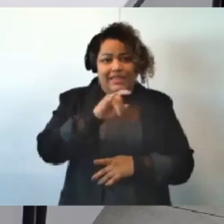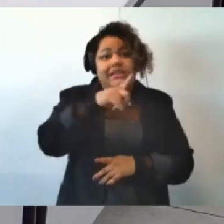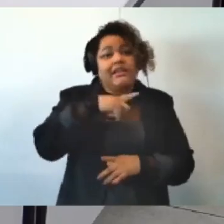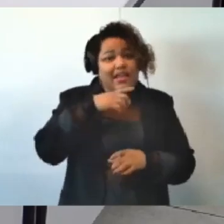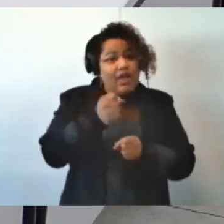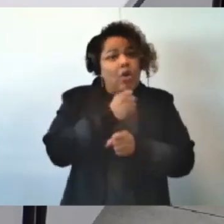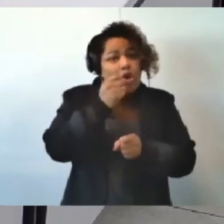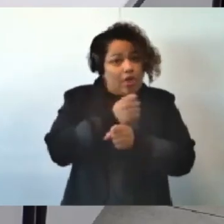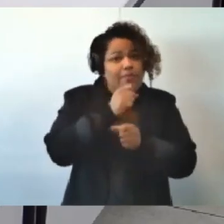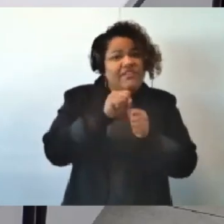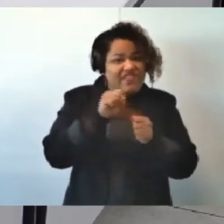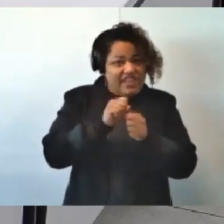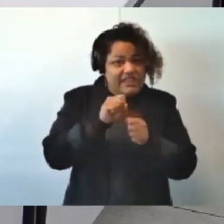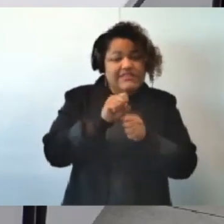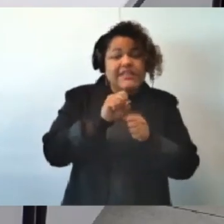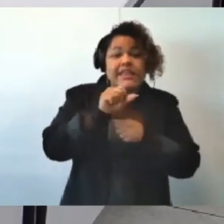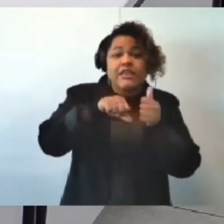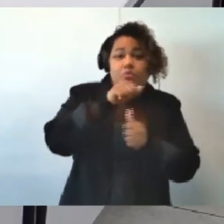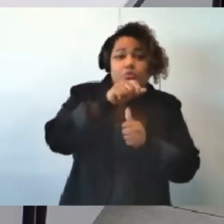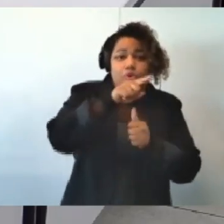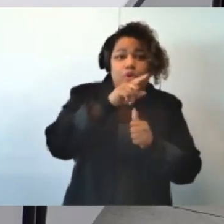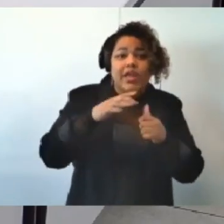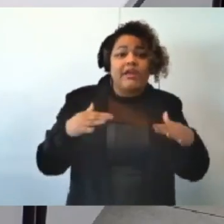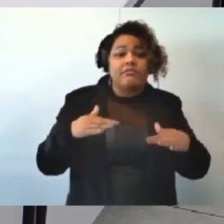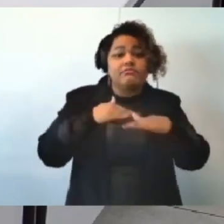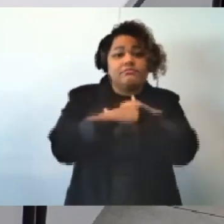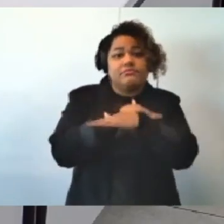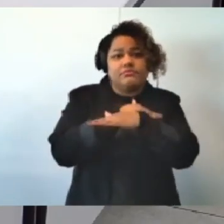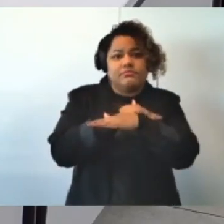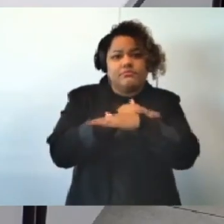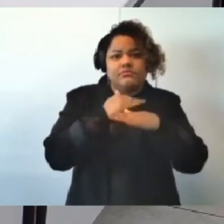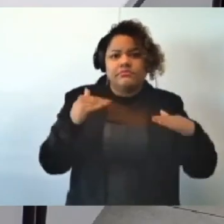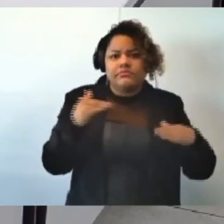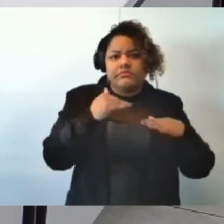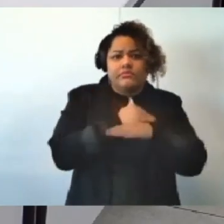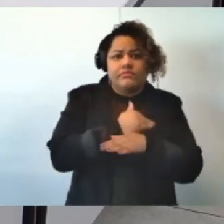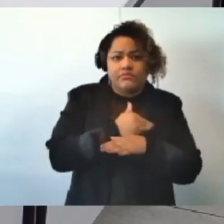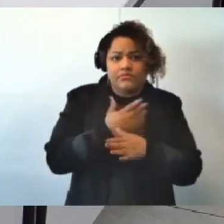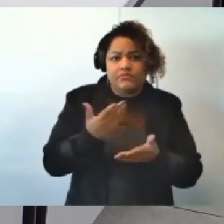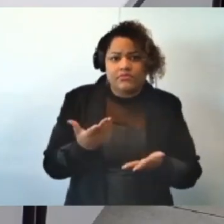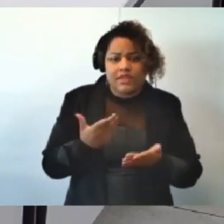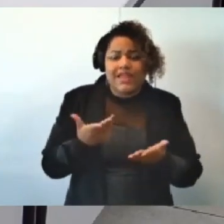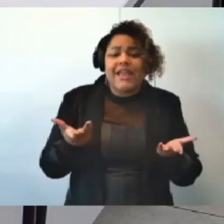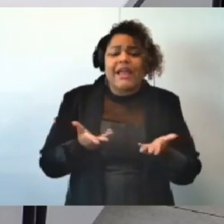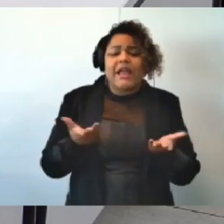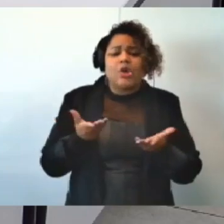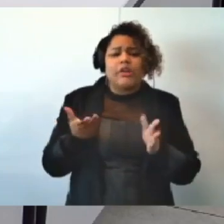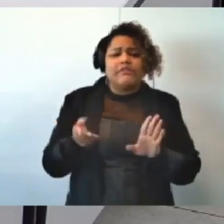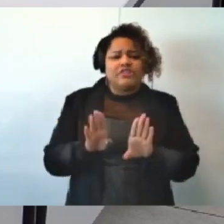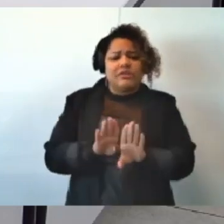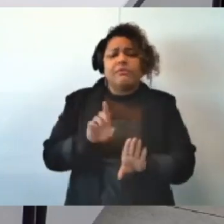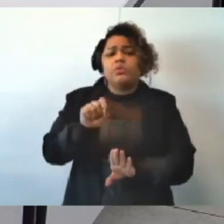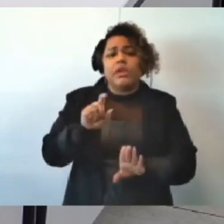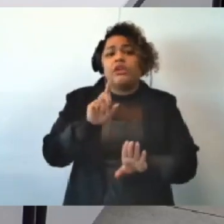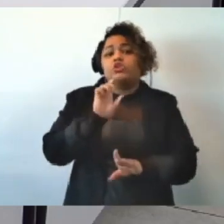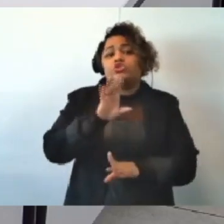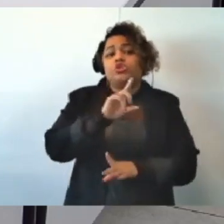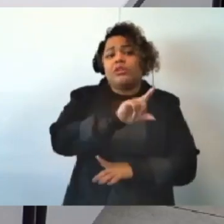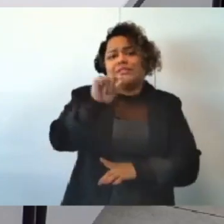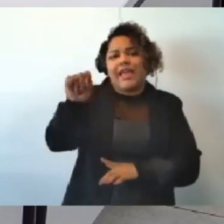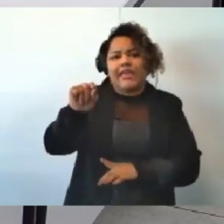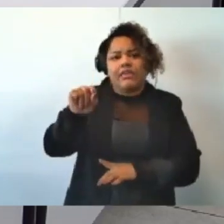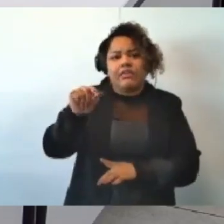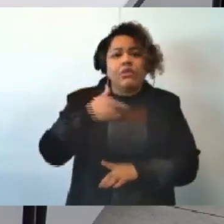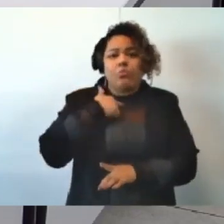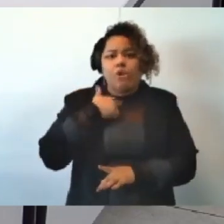para a gente. Era para entrar e sair carro. O que eles fizeram agora com o fechamento? Só pode sair carro. Não pode entrar carro. Então,